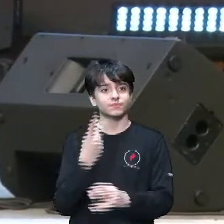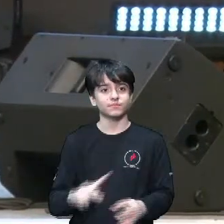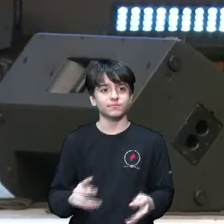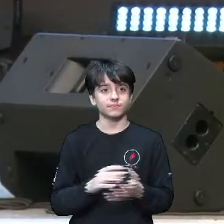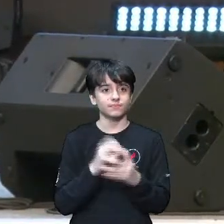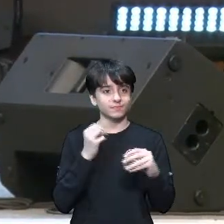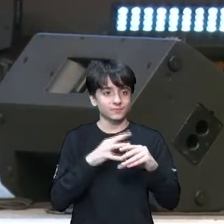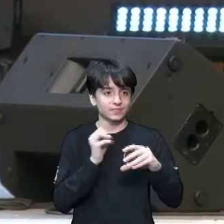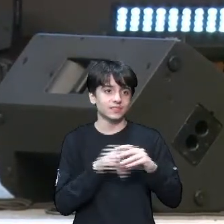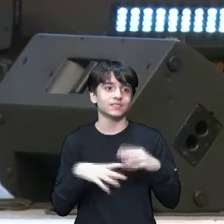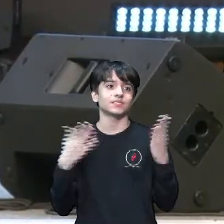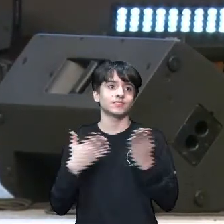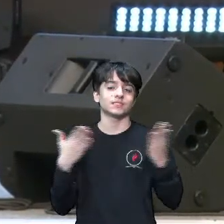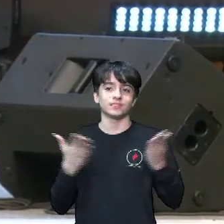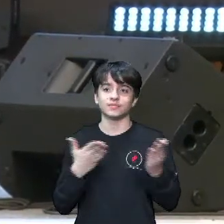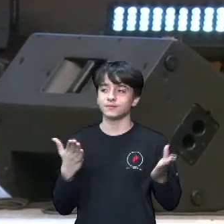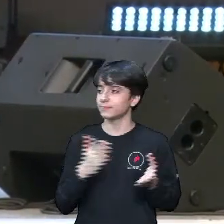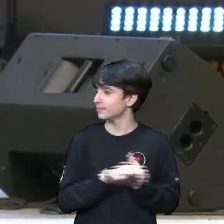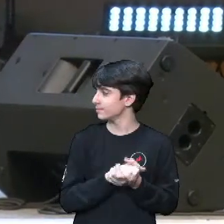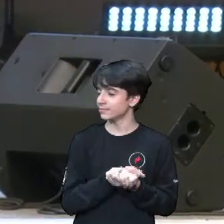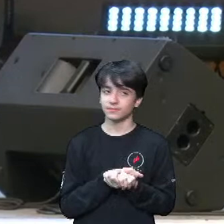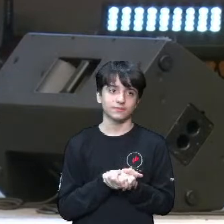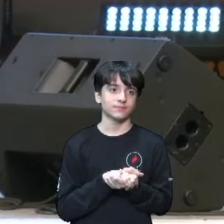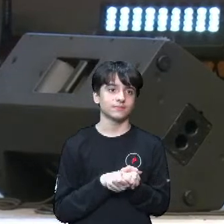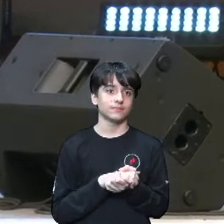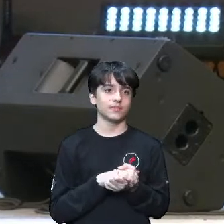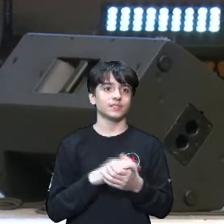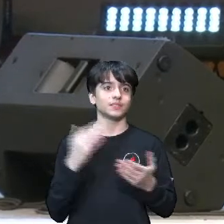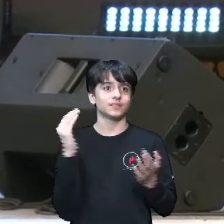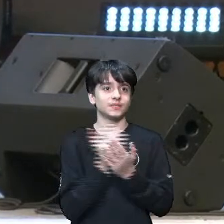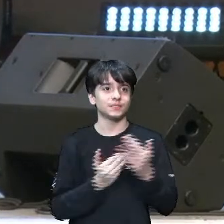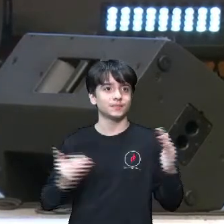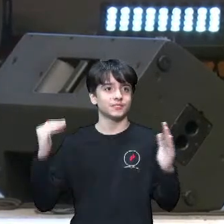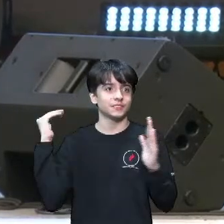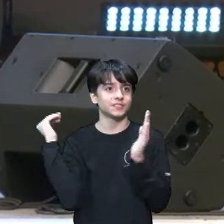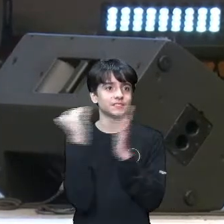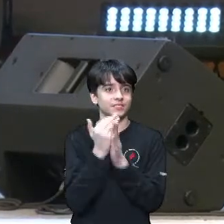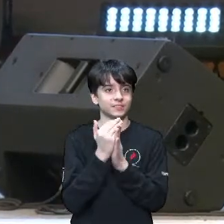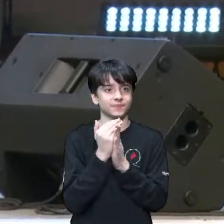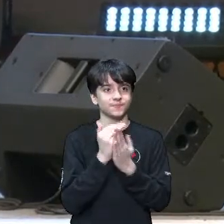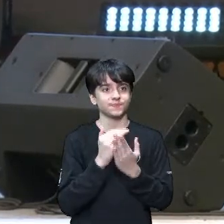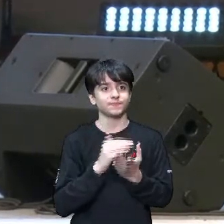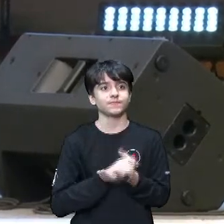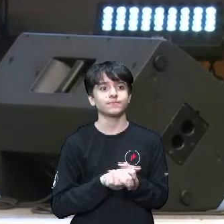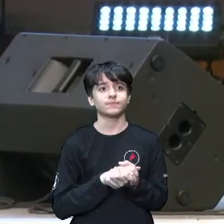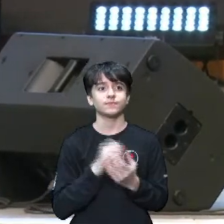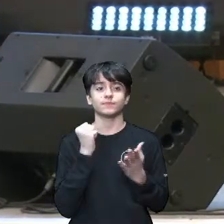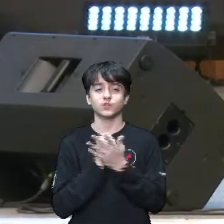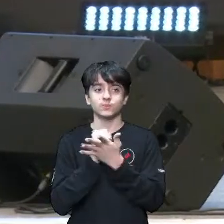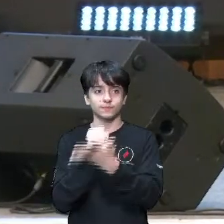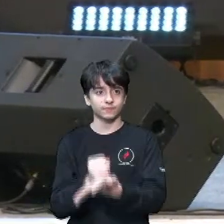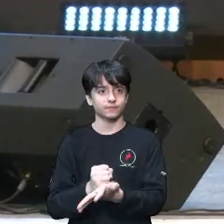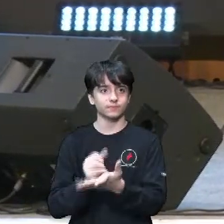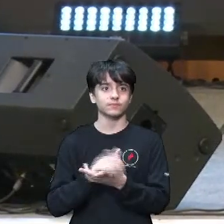dando, ela faz abundar em você toda a suficiência, a fim de que tendo